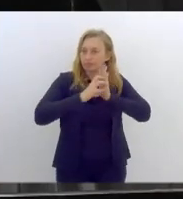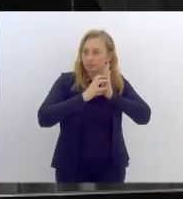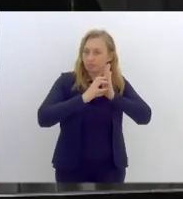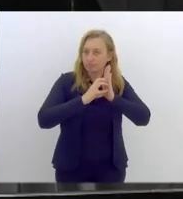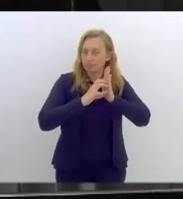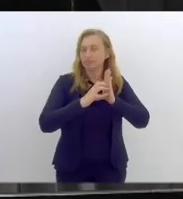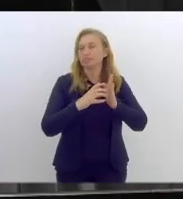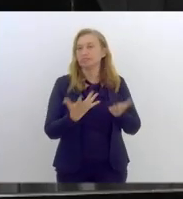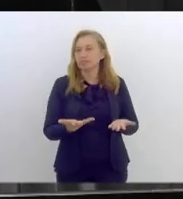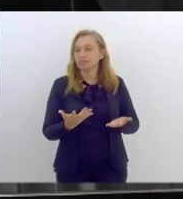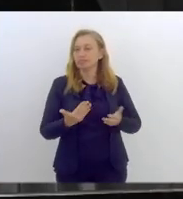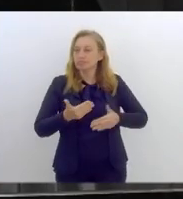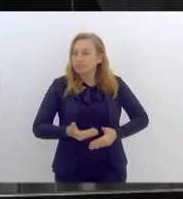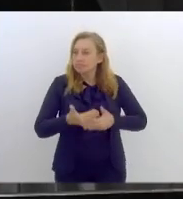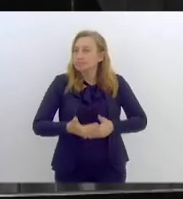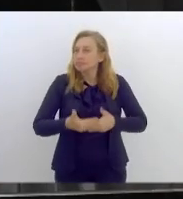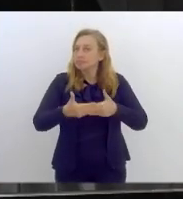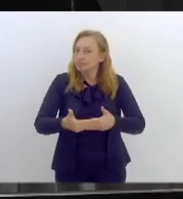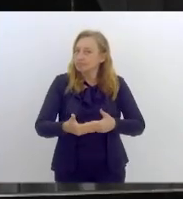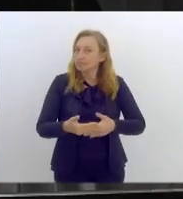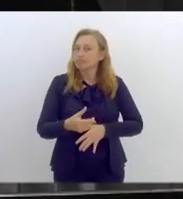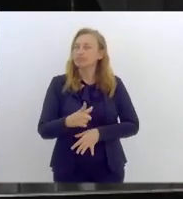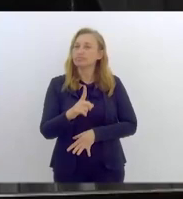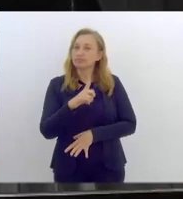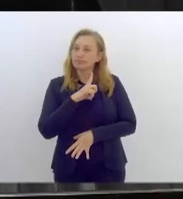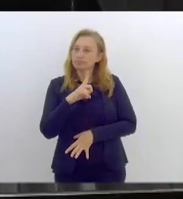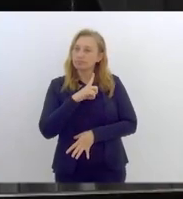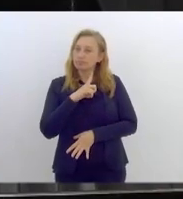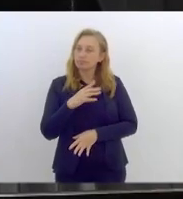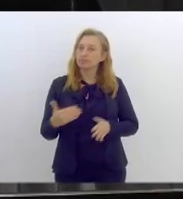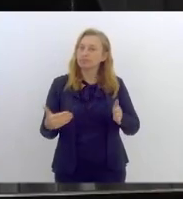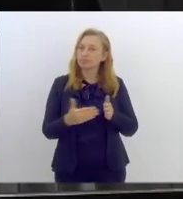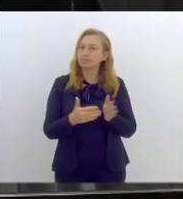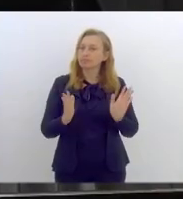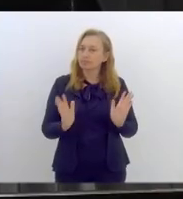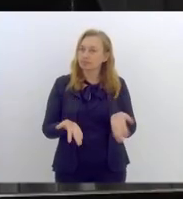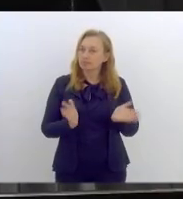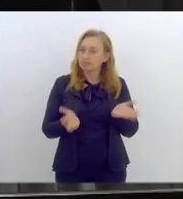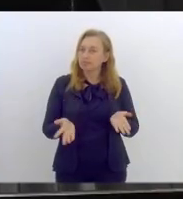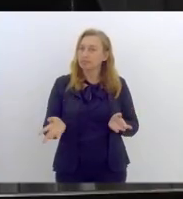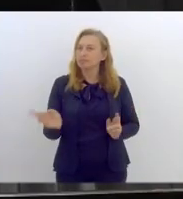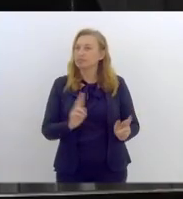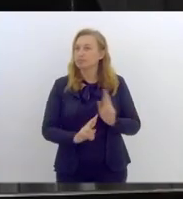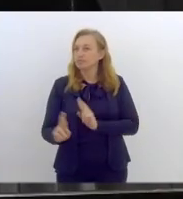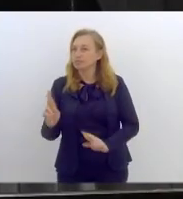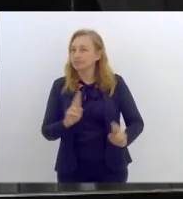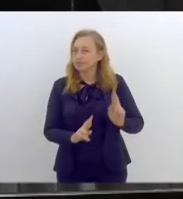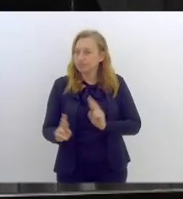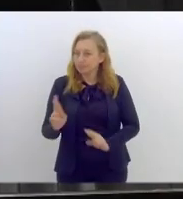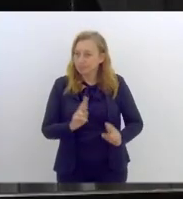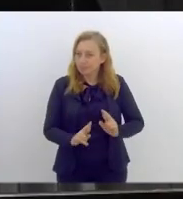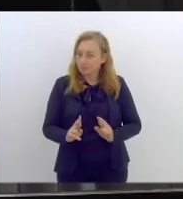um escárnio aos avanços que nós tivemos até aqui com relação